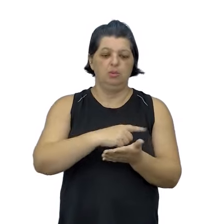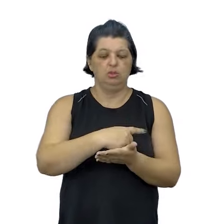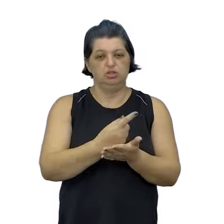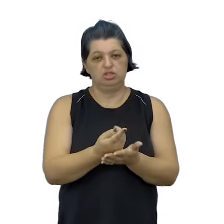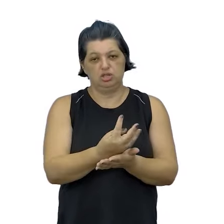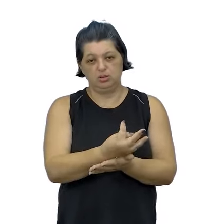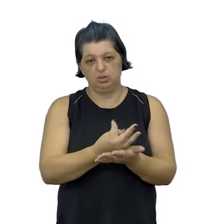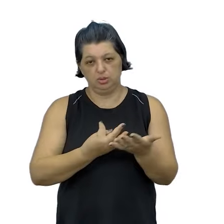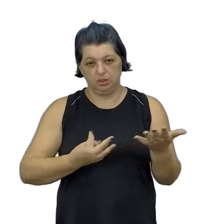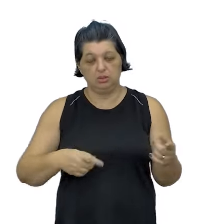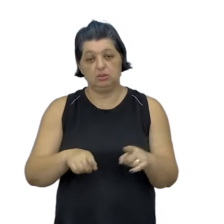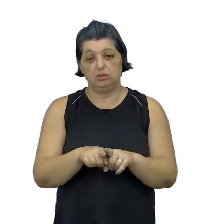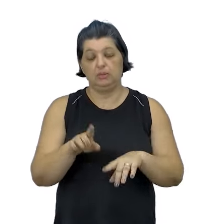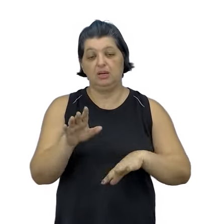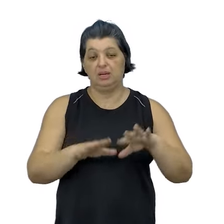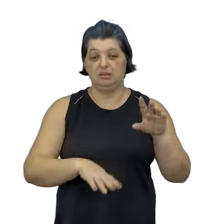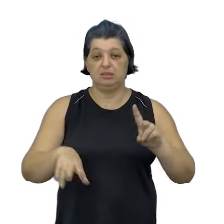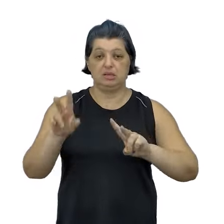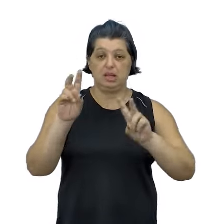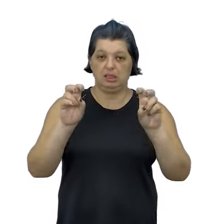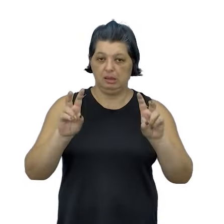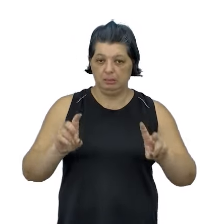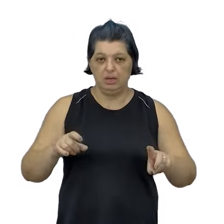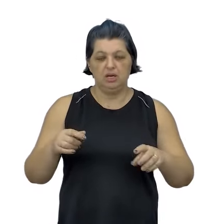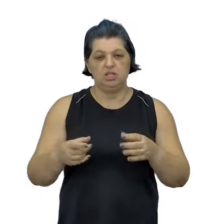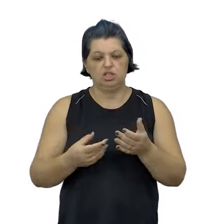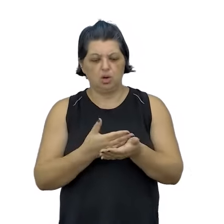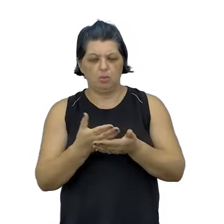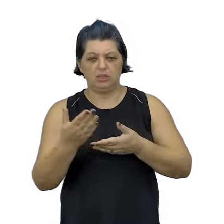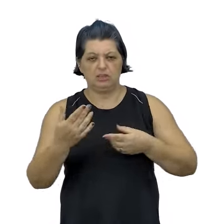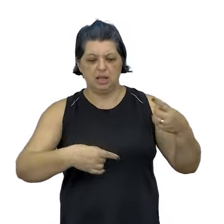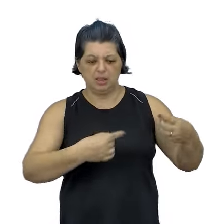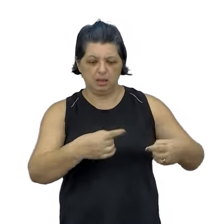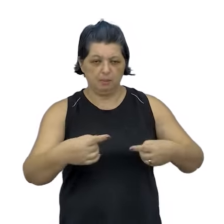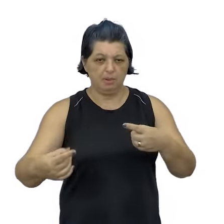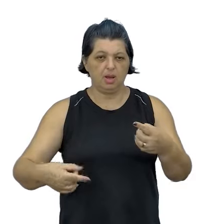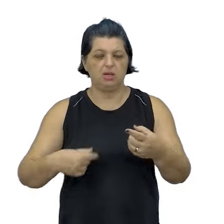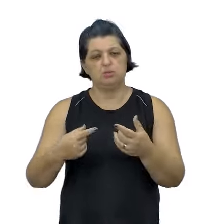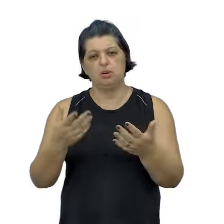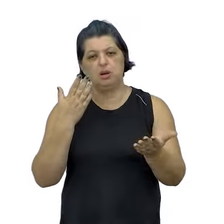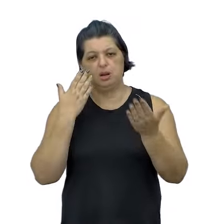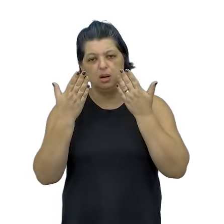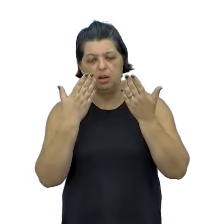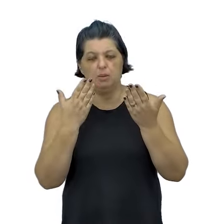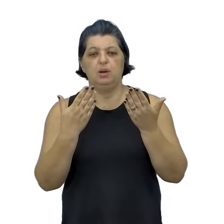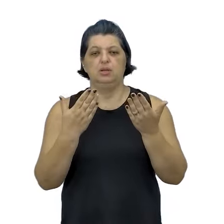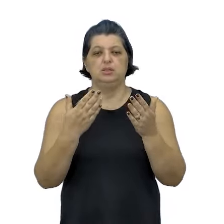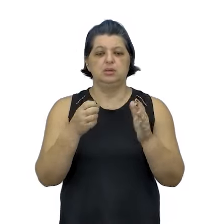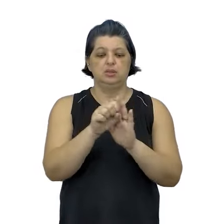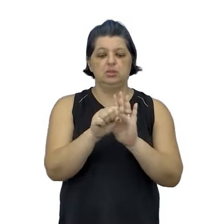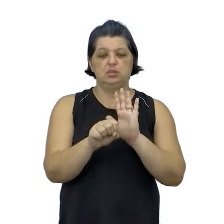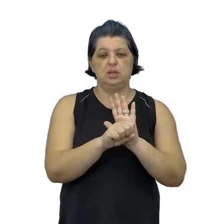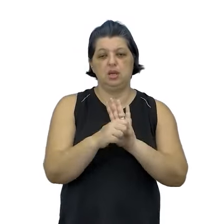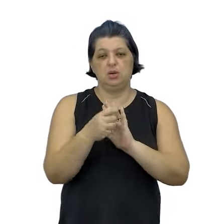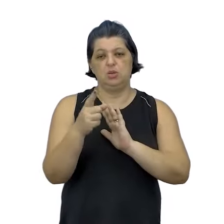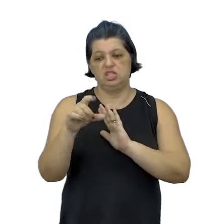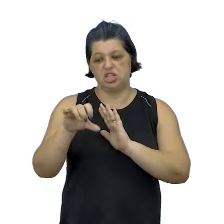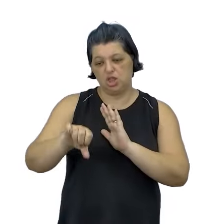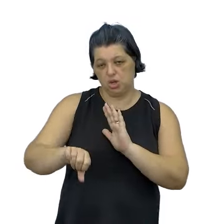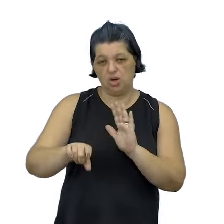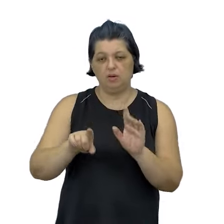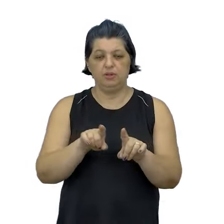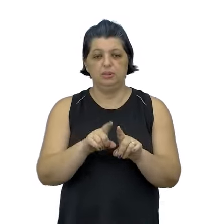textual, né, ou às vezes mesmo aquela temática, abre ali um debate sobre a temática, faz uma comparação daquele tema no século XIX, no século XX, o